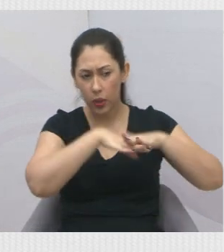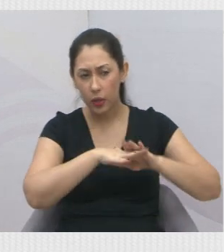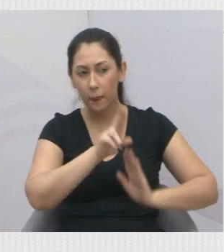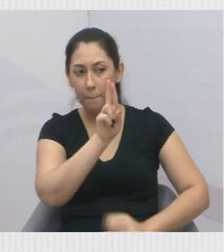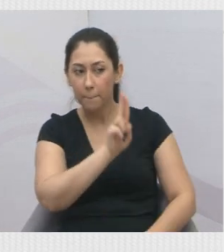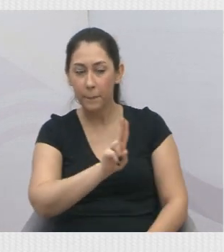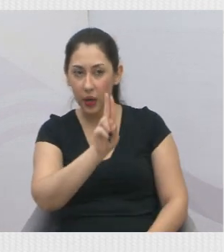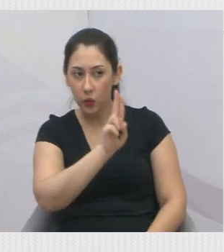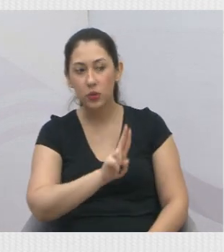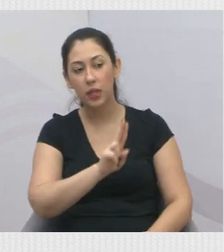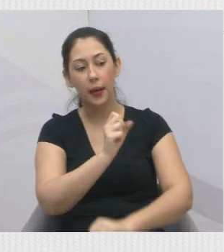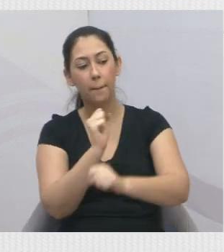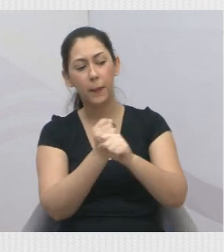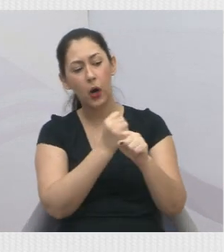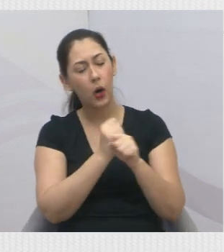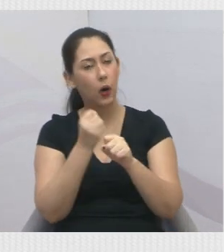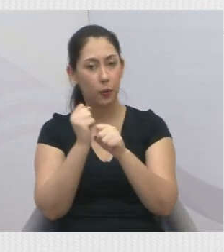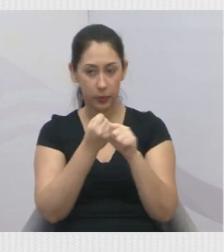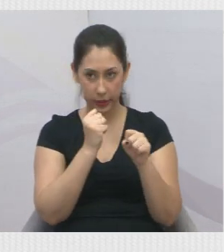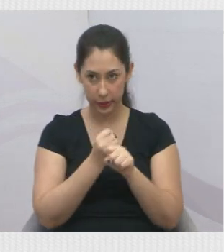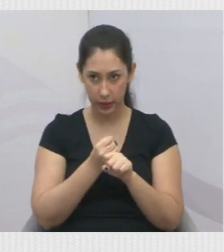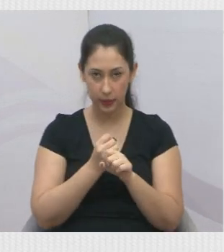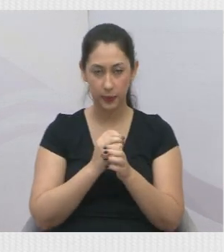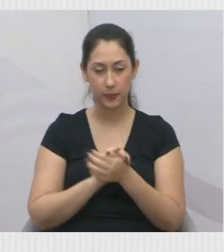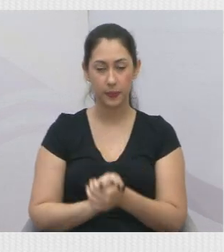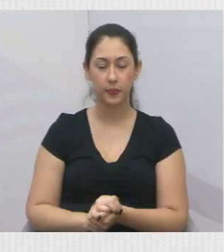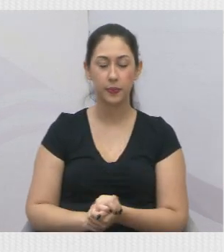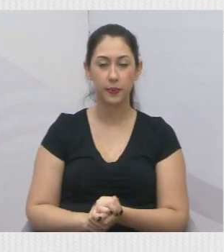nessa rubrica transferências de capital.